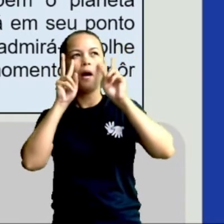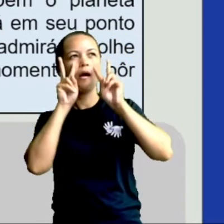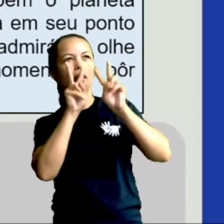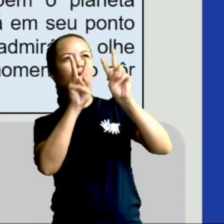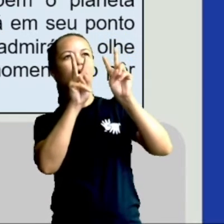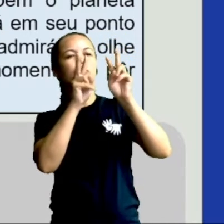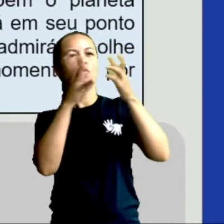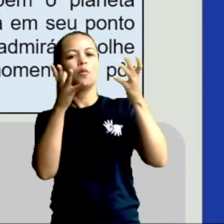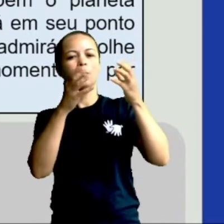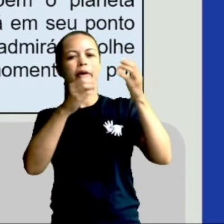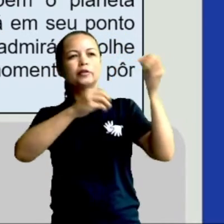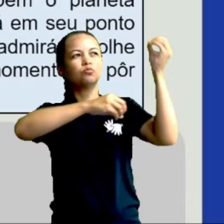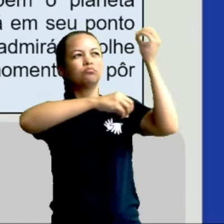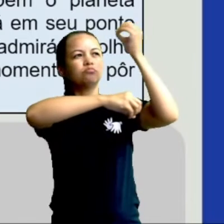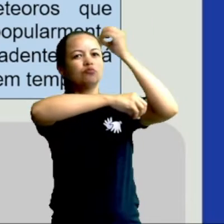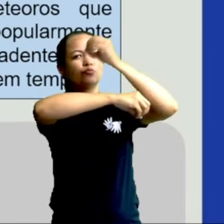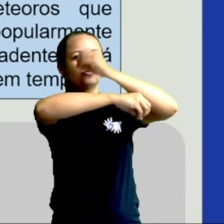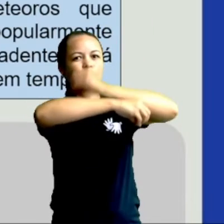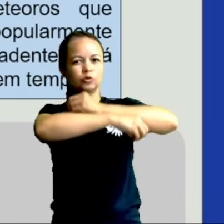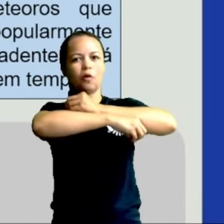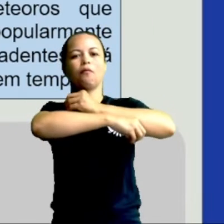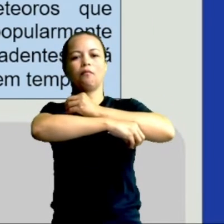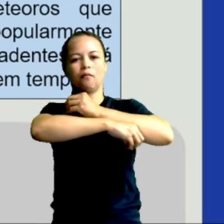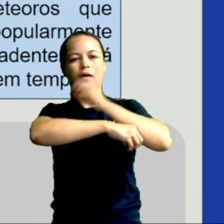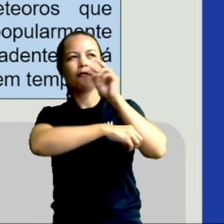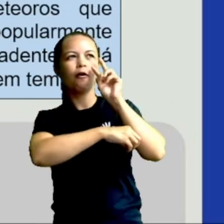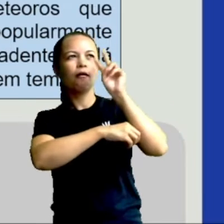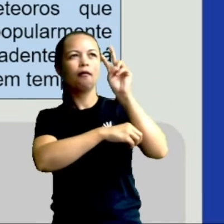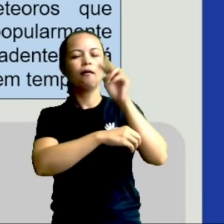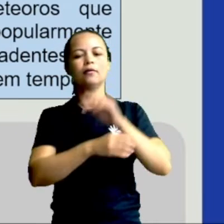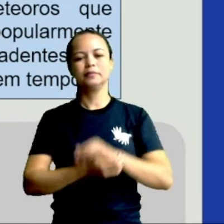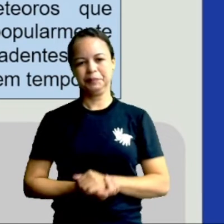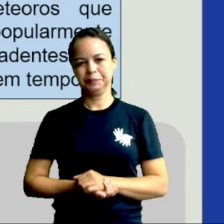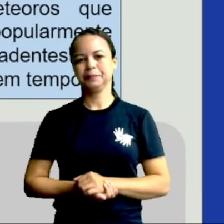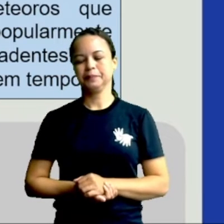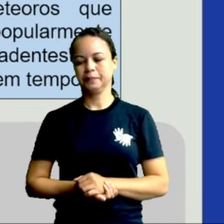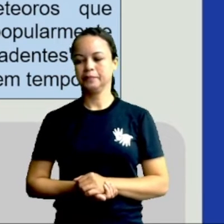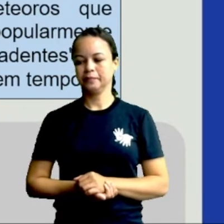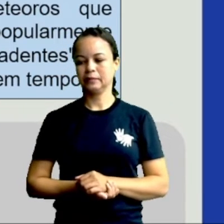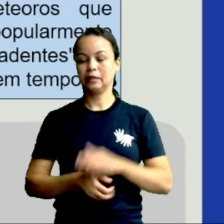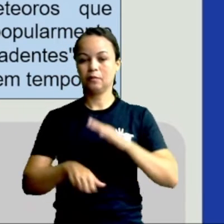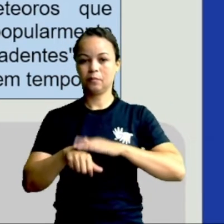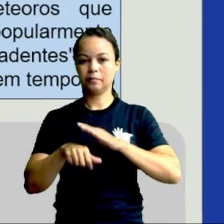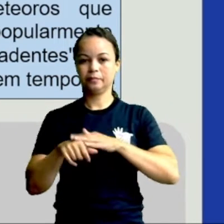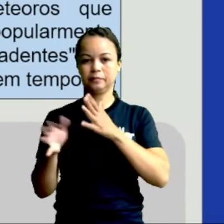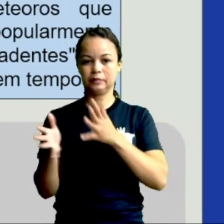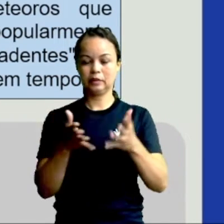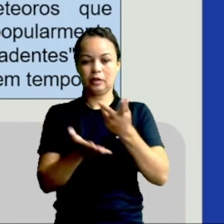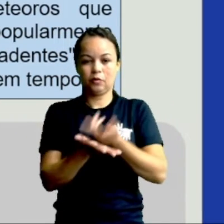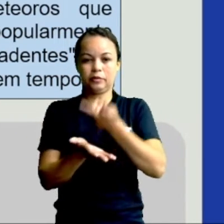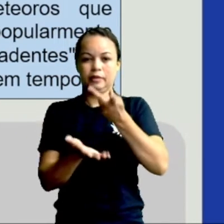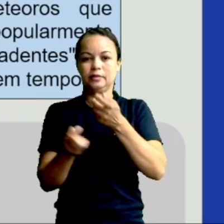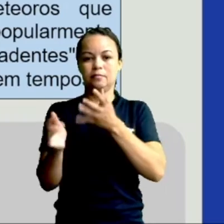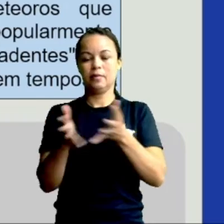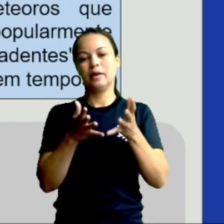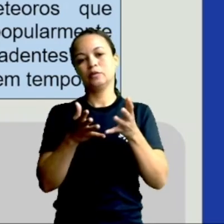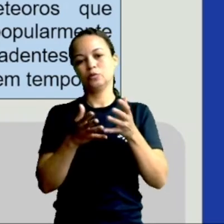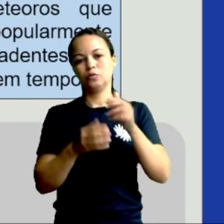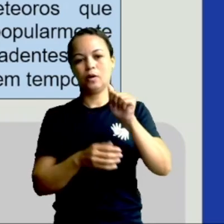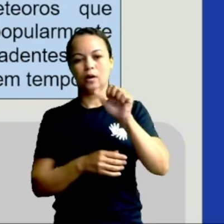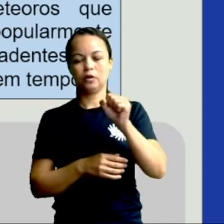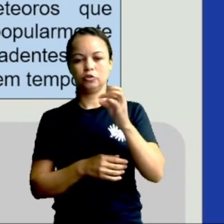do pôr do sol. Vamos lá. Ó, vamos agora ver um pouquinho os fenômenos